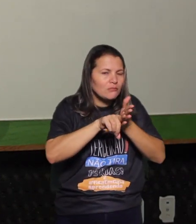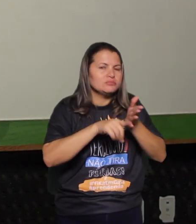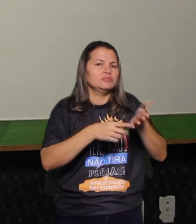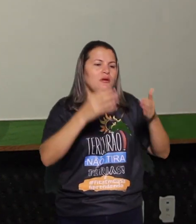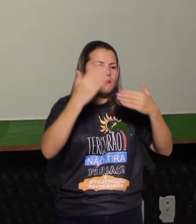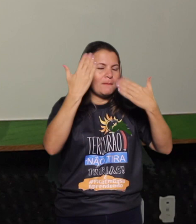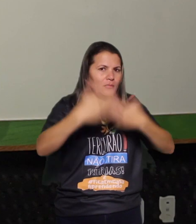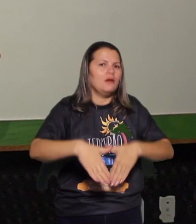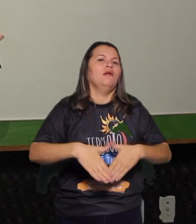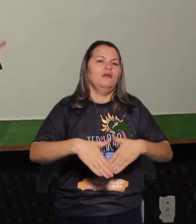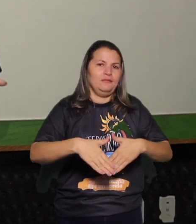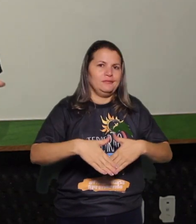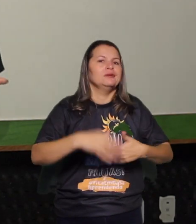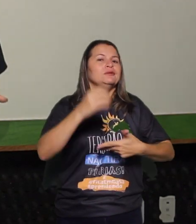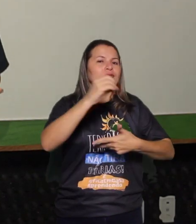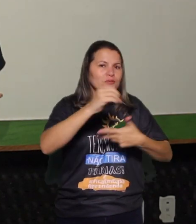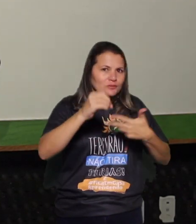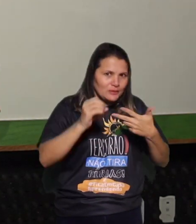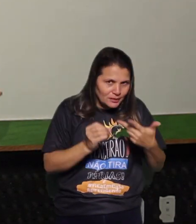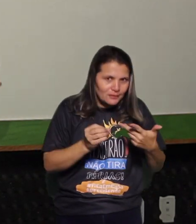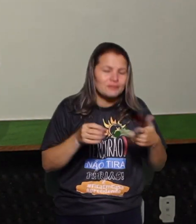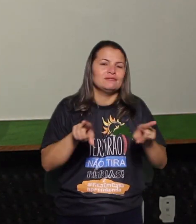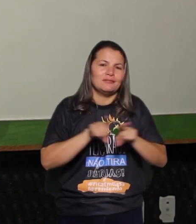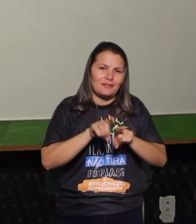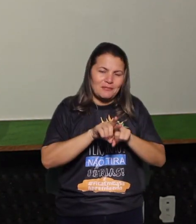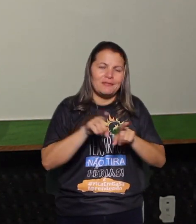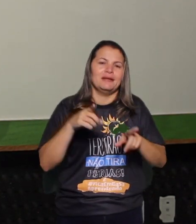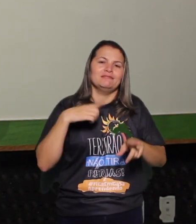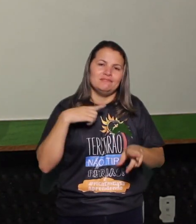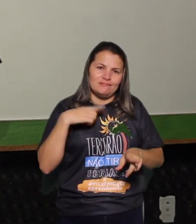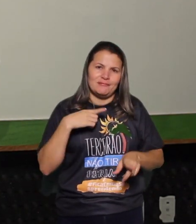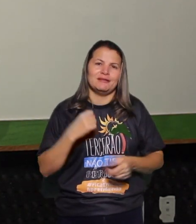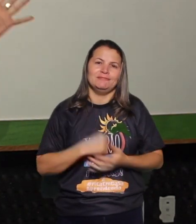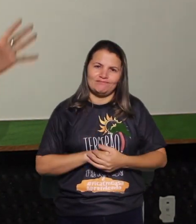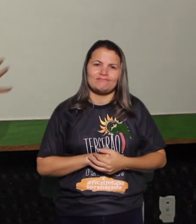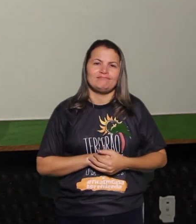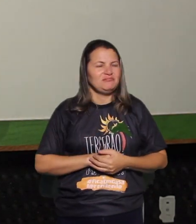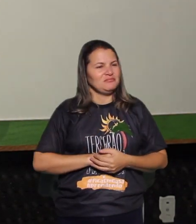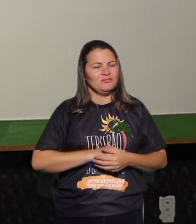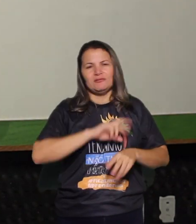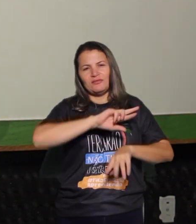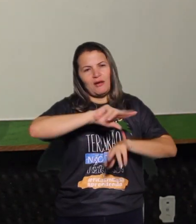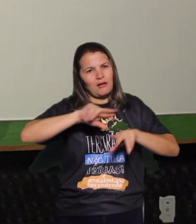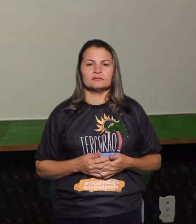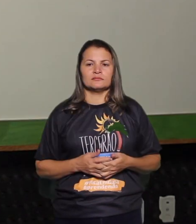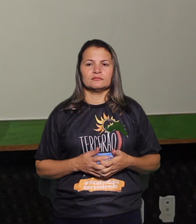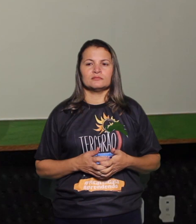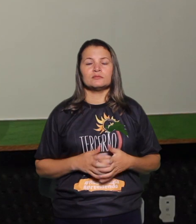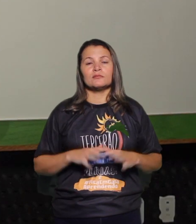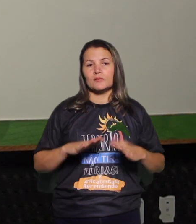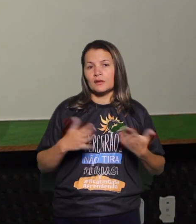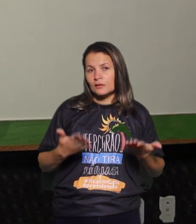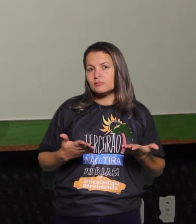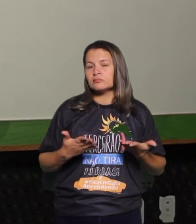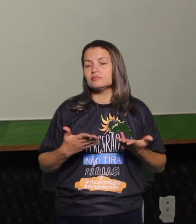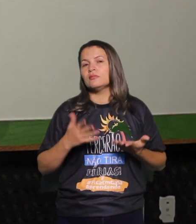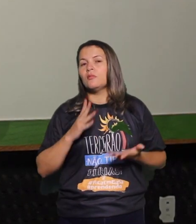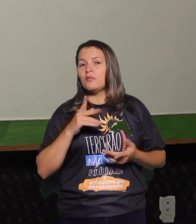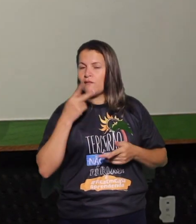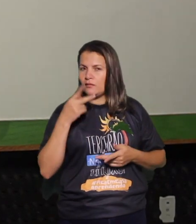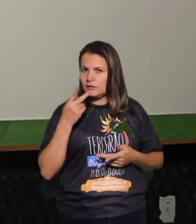e também na prova do vestibular, do Enem e vestibulares em geral, certo? E como eu falei